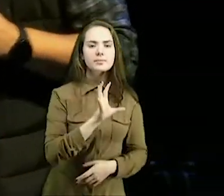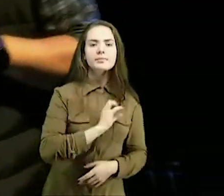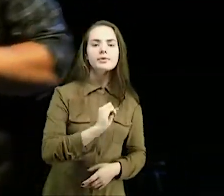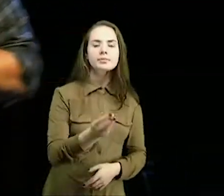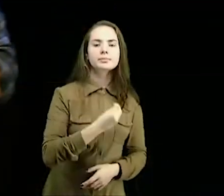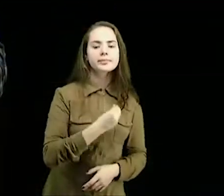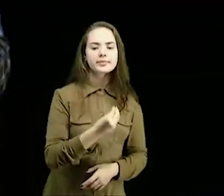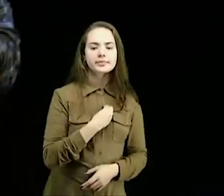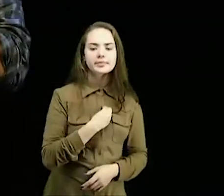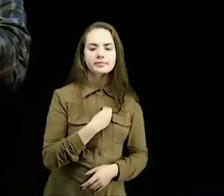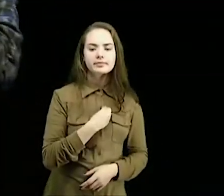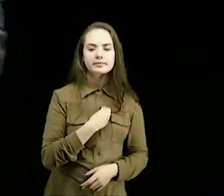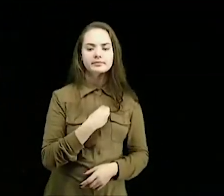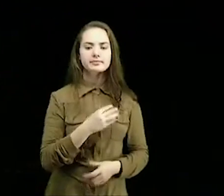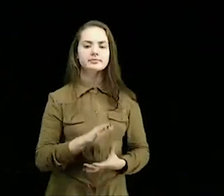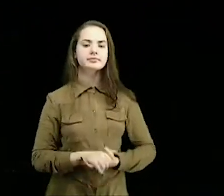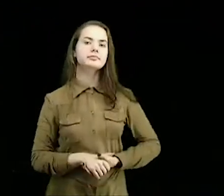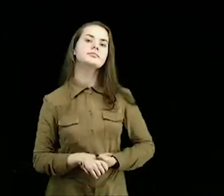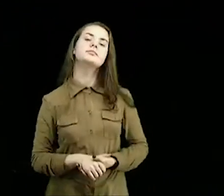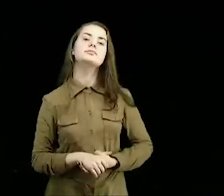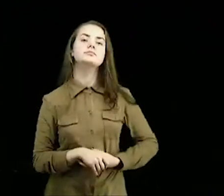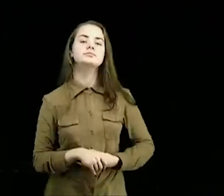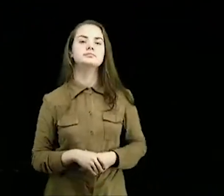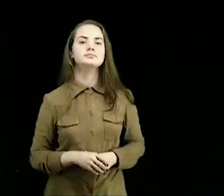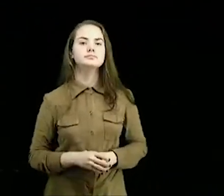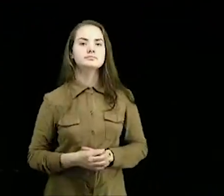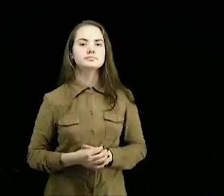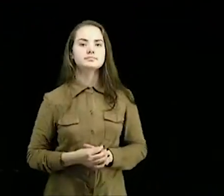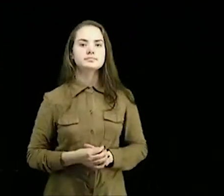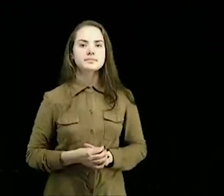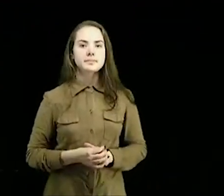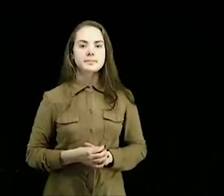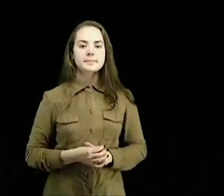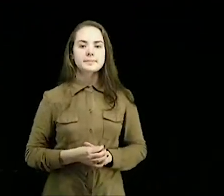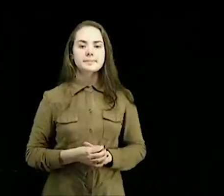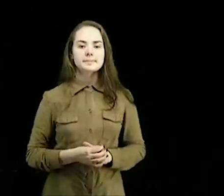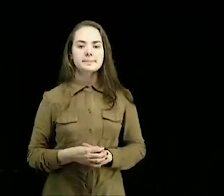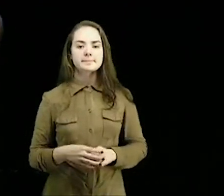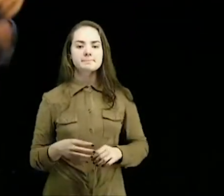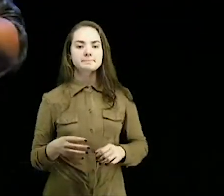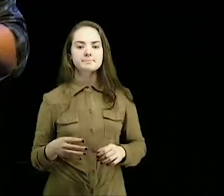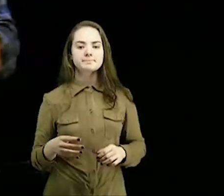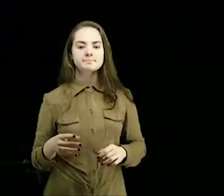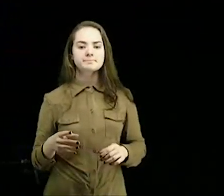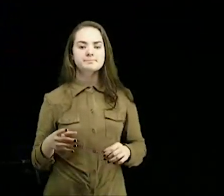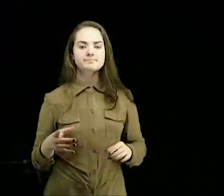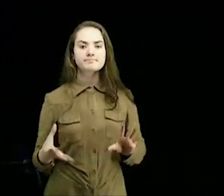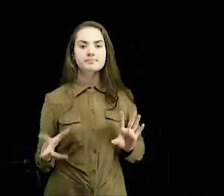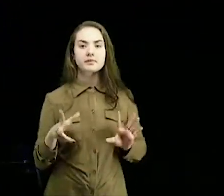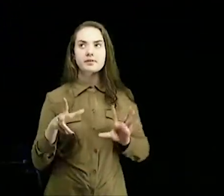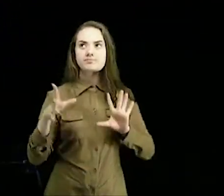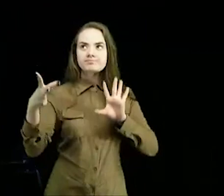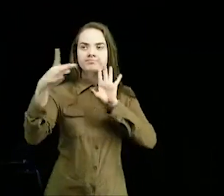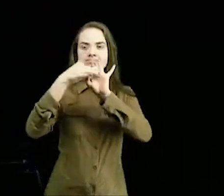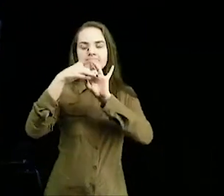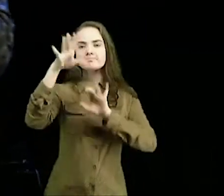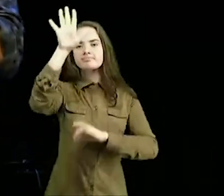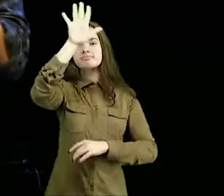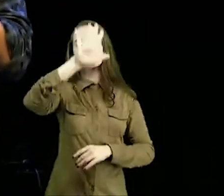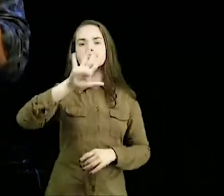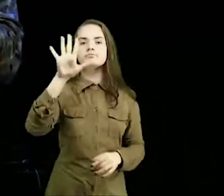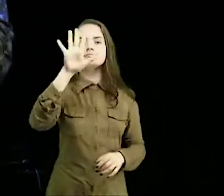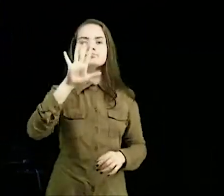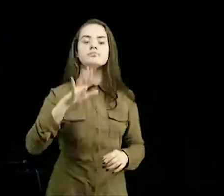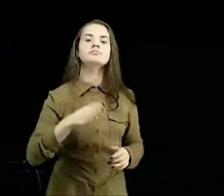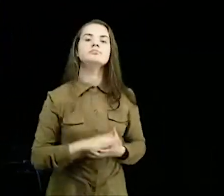E essa associação, ela acaba sendo uma ligação espiritual. Aí sim eu chego onde eu